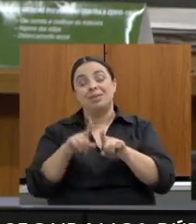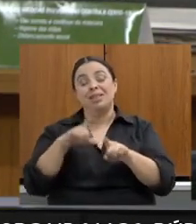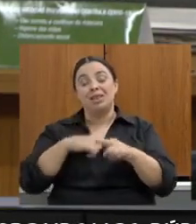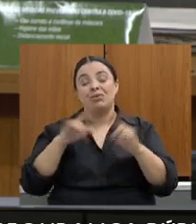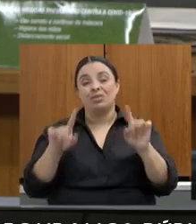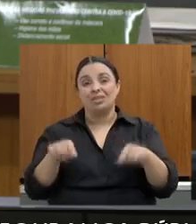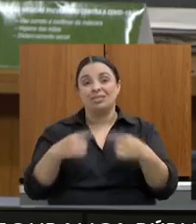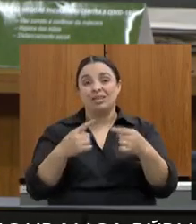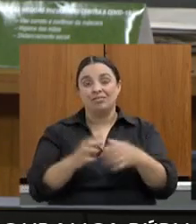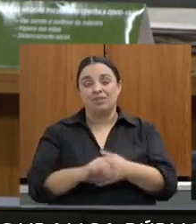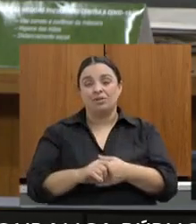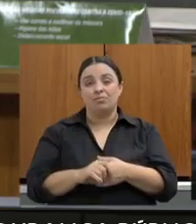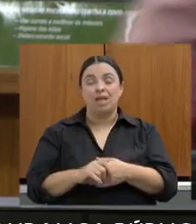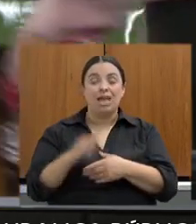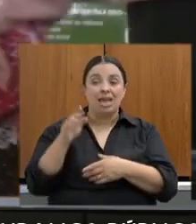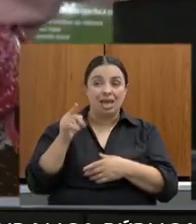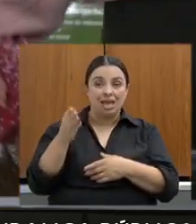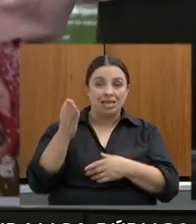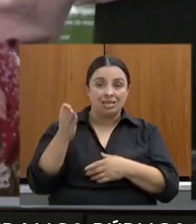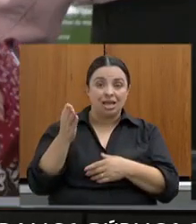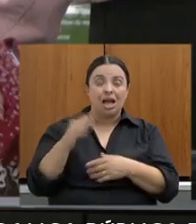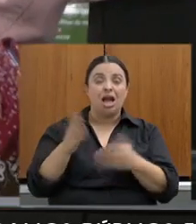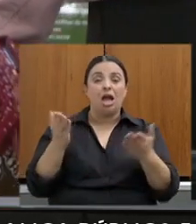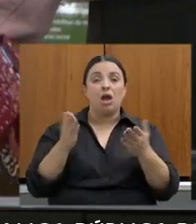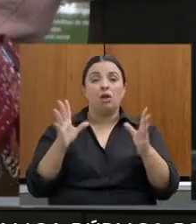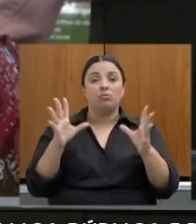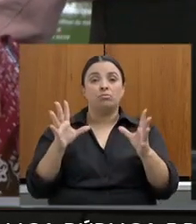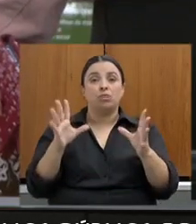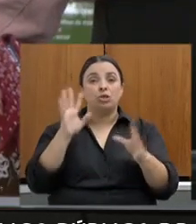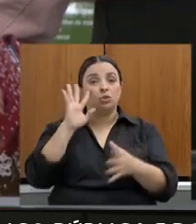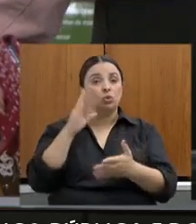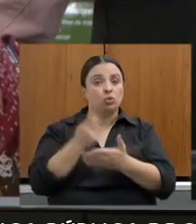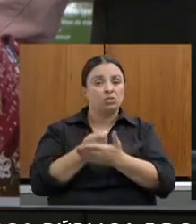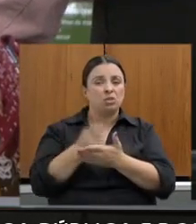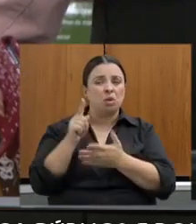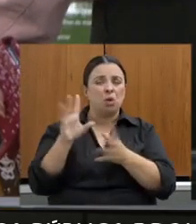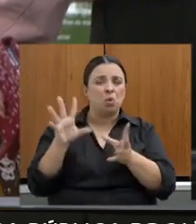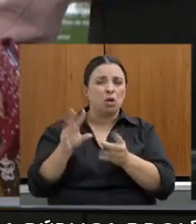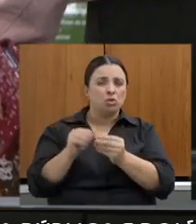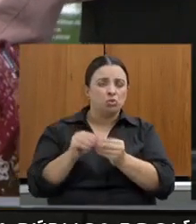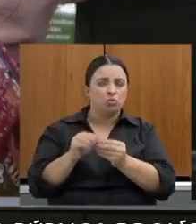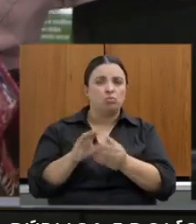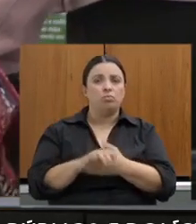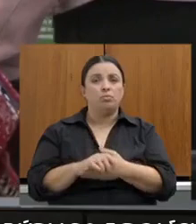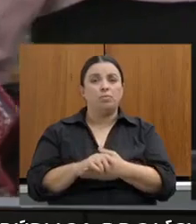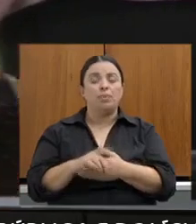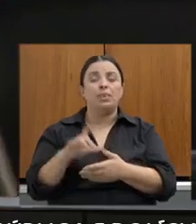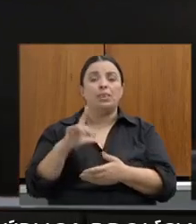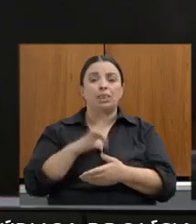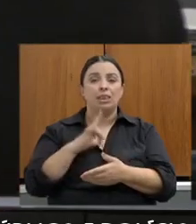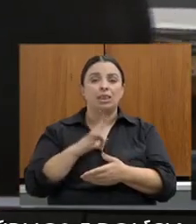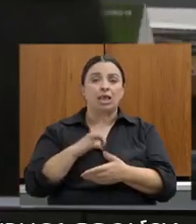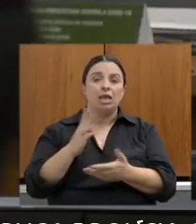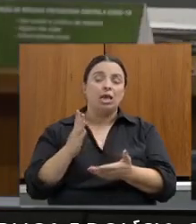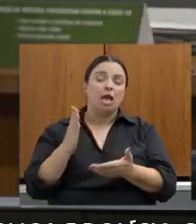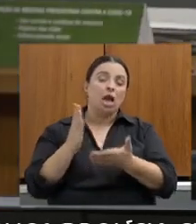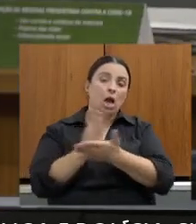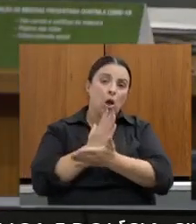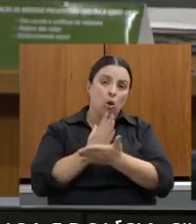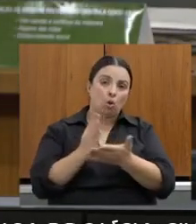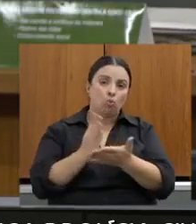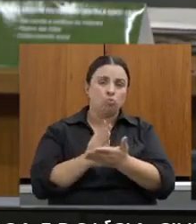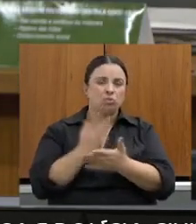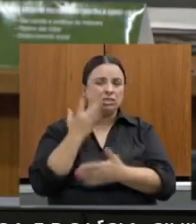soluções isso é em resumo porque nós temos casos concretos alguns o digamos assim